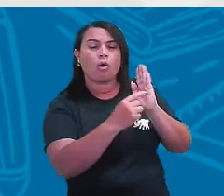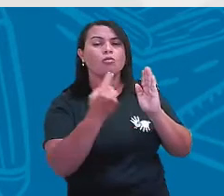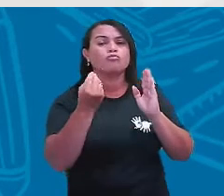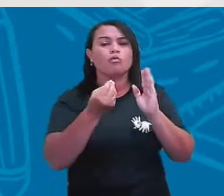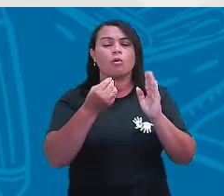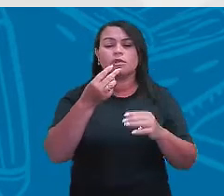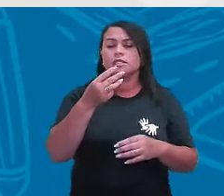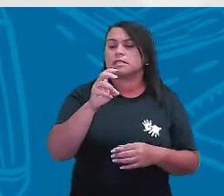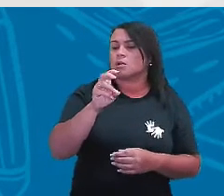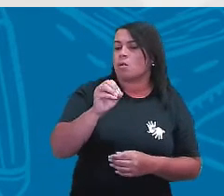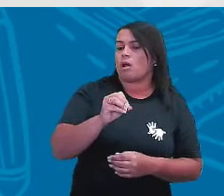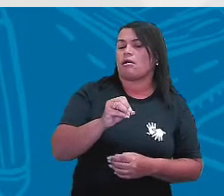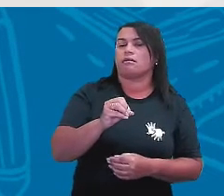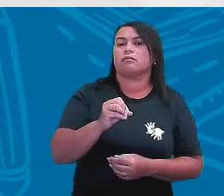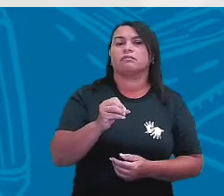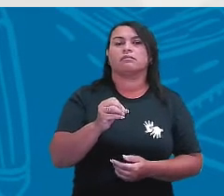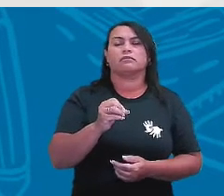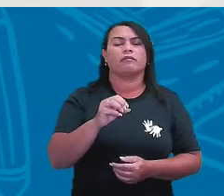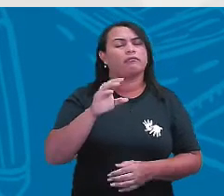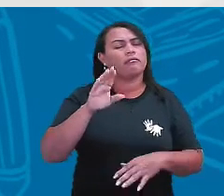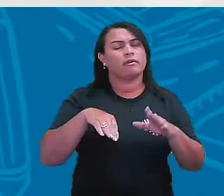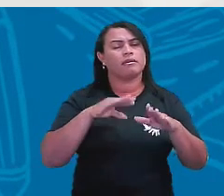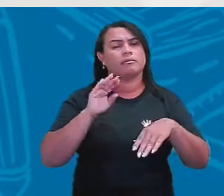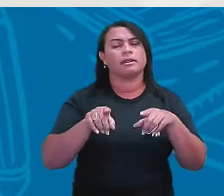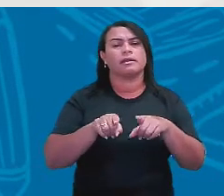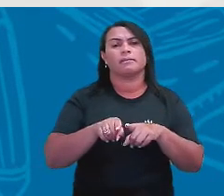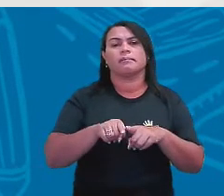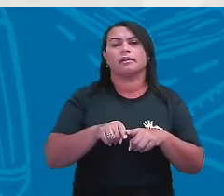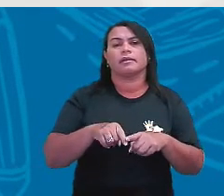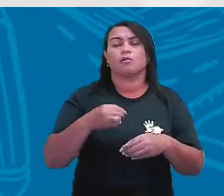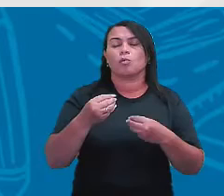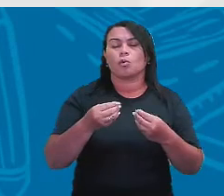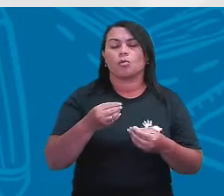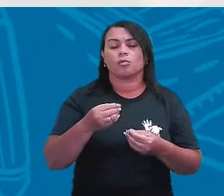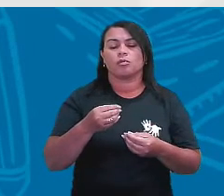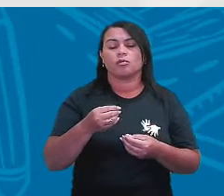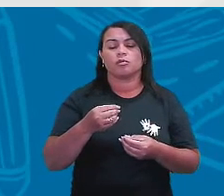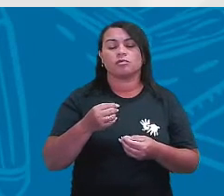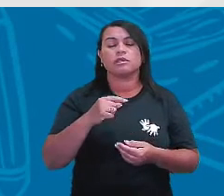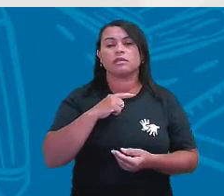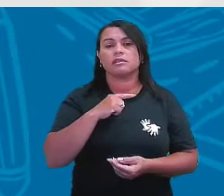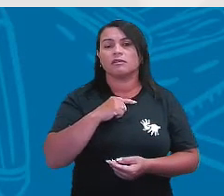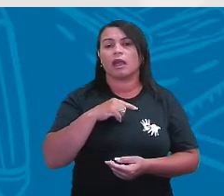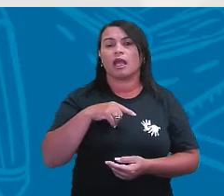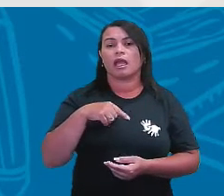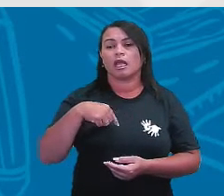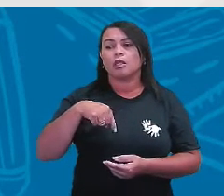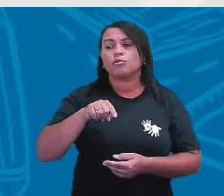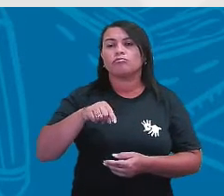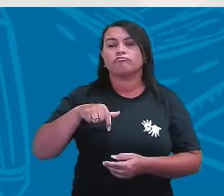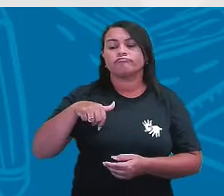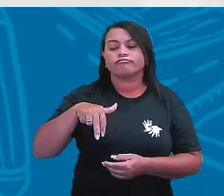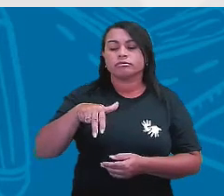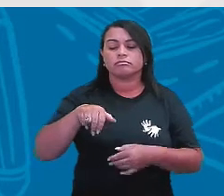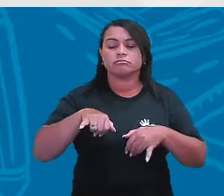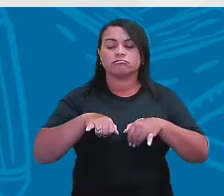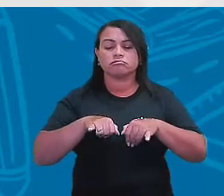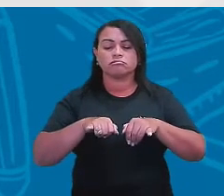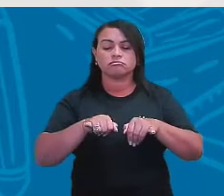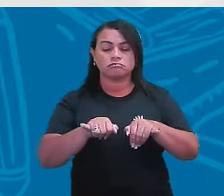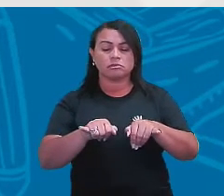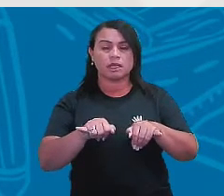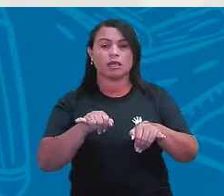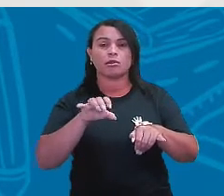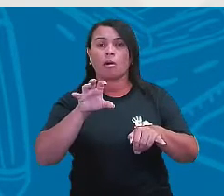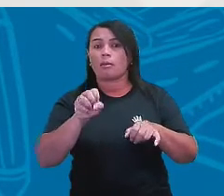vai depender da embalagem, do tamanho da embalagem, tá certo? Então, quando você estiver indo no mercado, ou quando você for pegar alguma coisa na